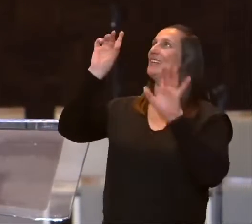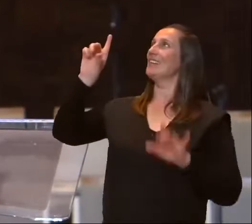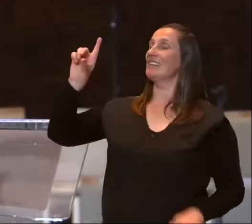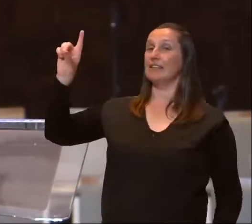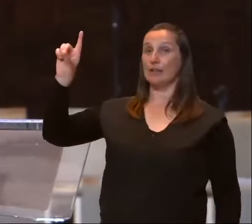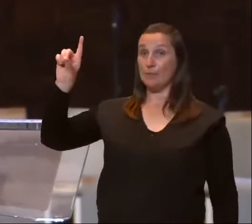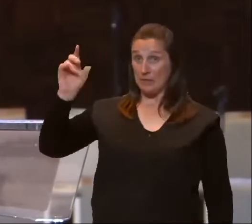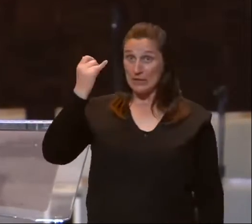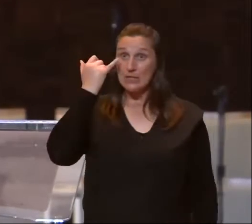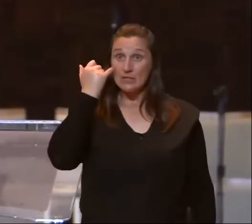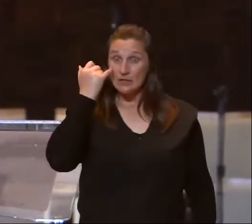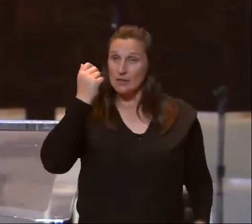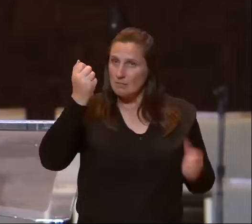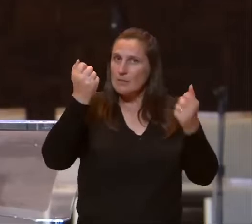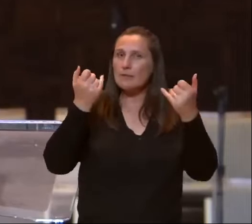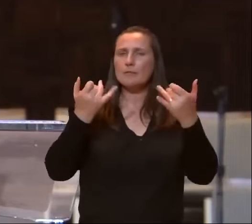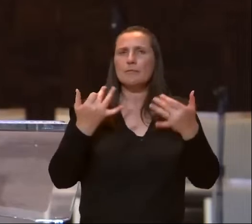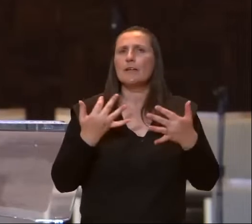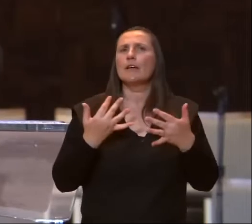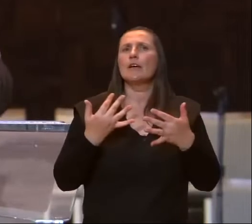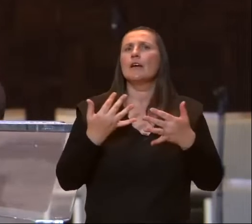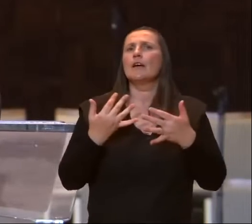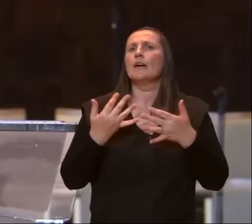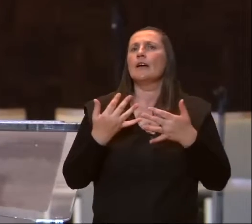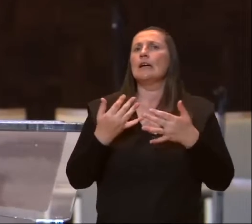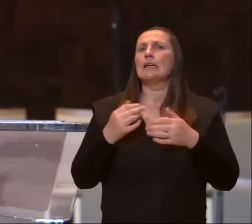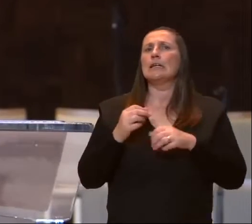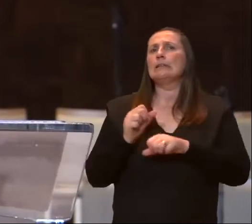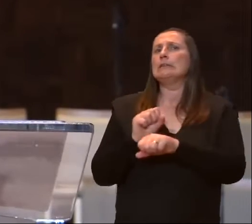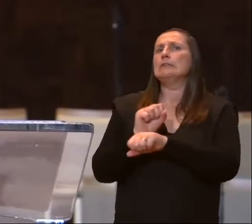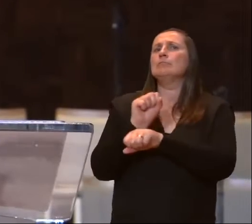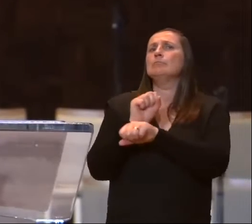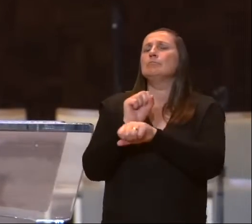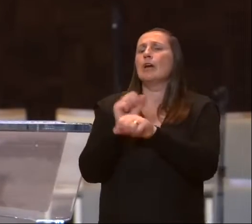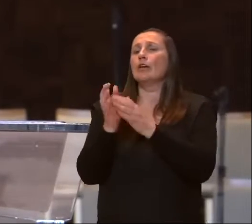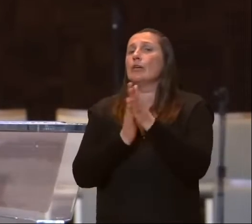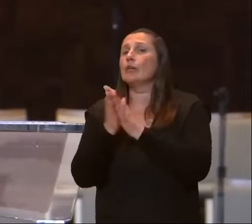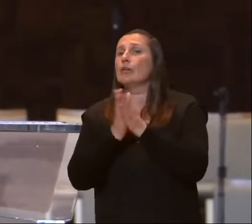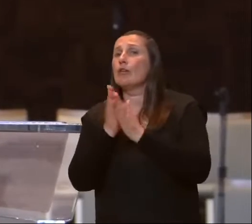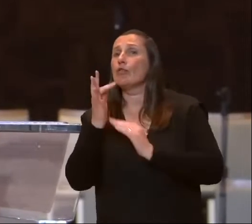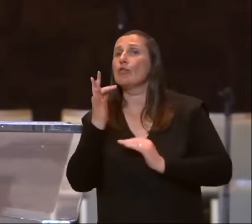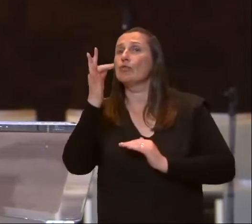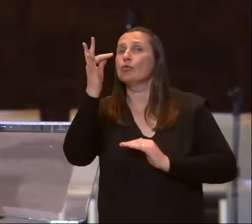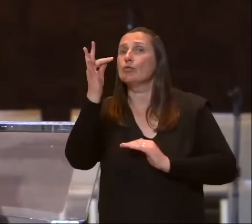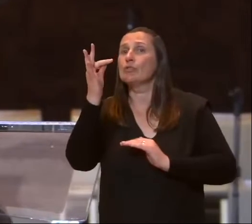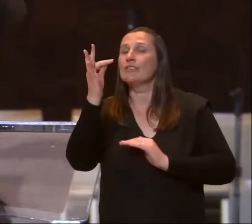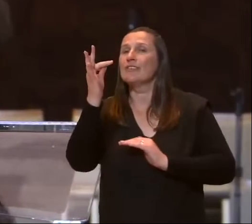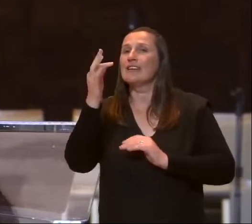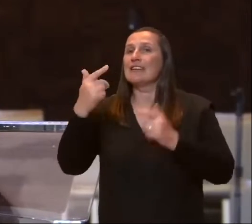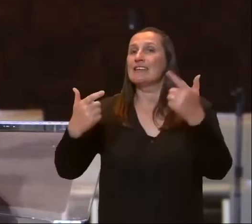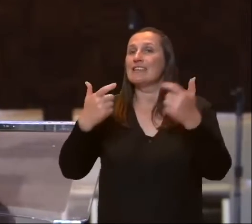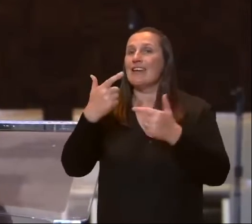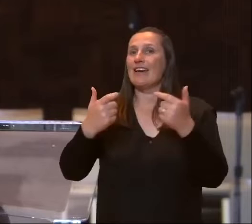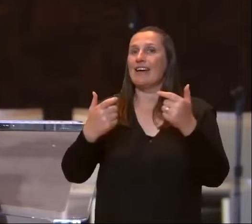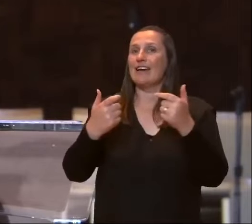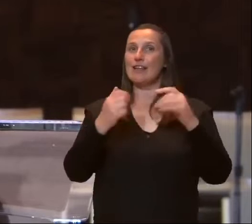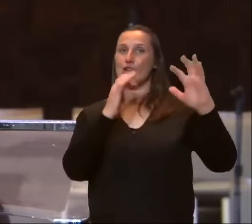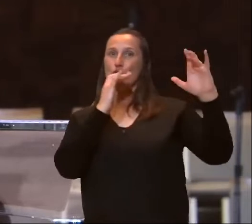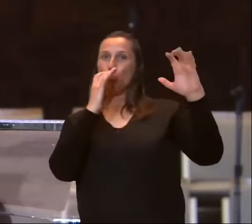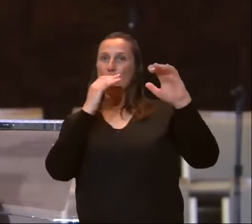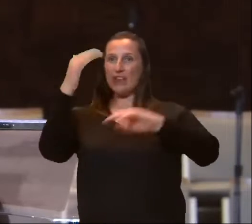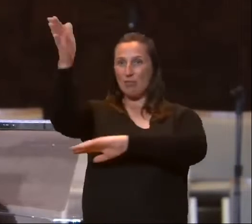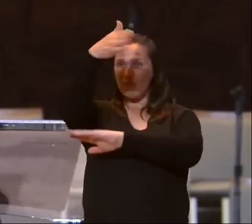Jeremias está falando aqui da expectativa da guerra. Ouve as trombetas, as bandeiras, essa espera